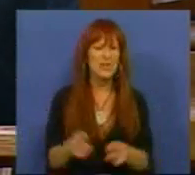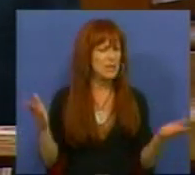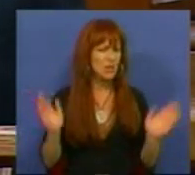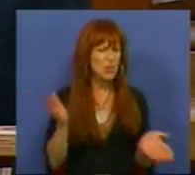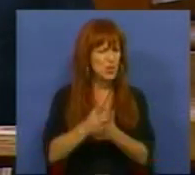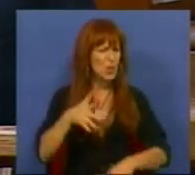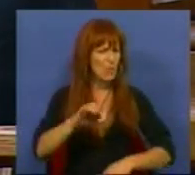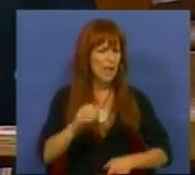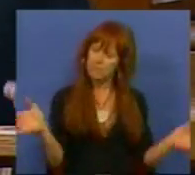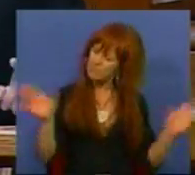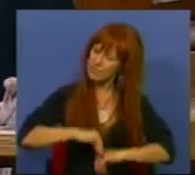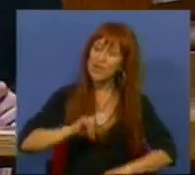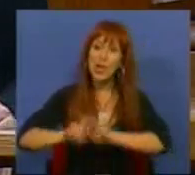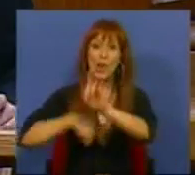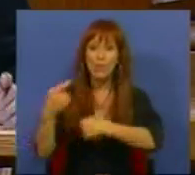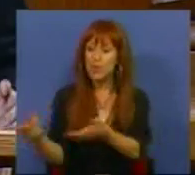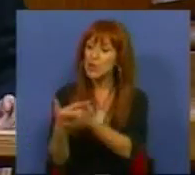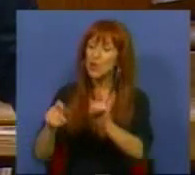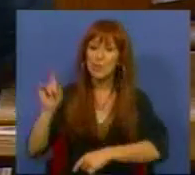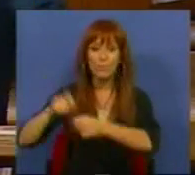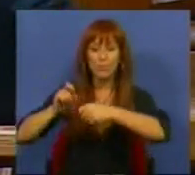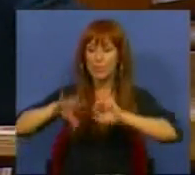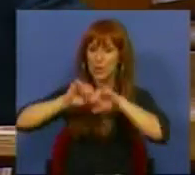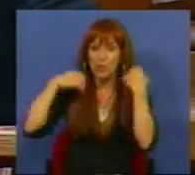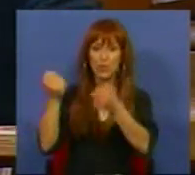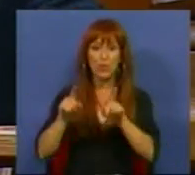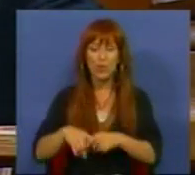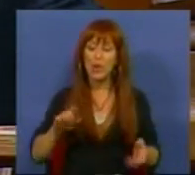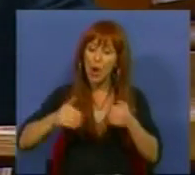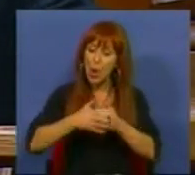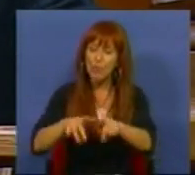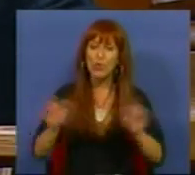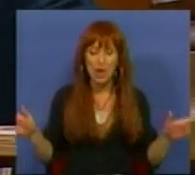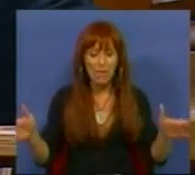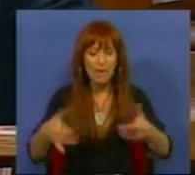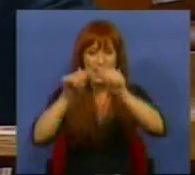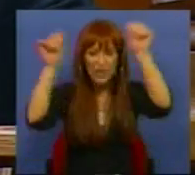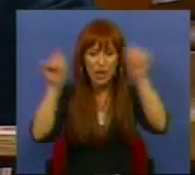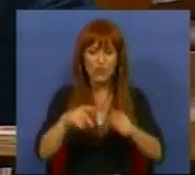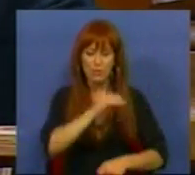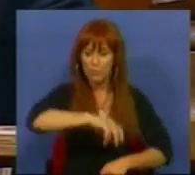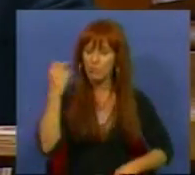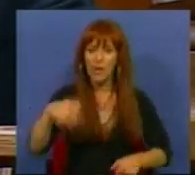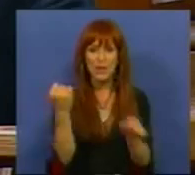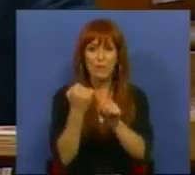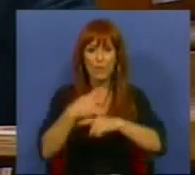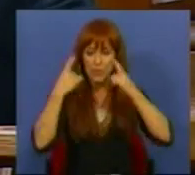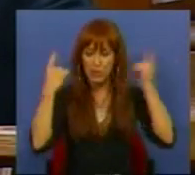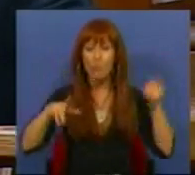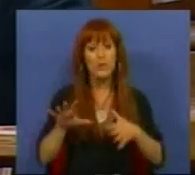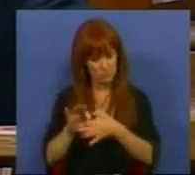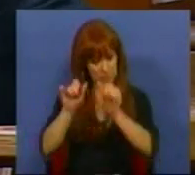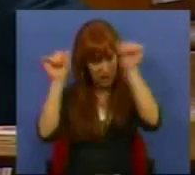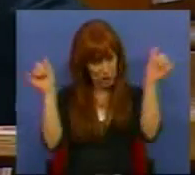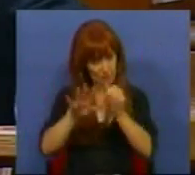chega ao PS. Depois de ter negociado com os parceiros sociais um processo de convergência do sistema de aposentações da função pública com o